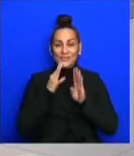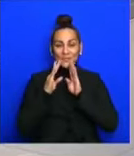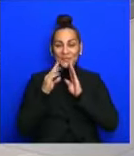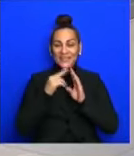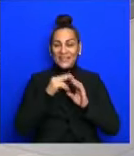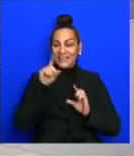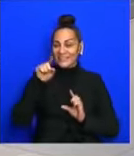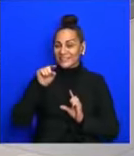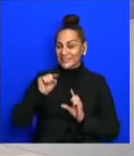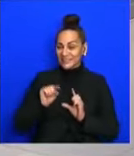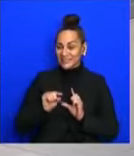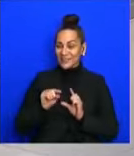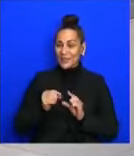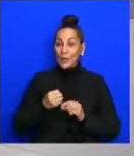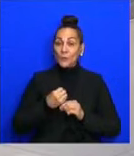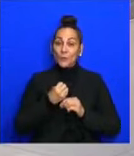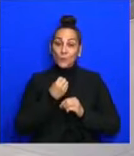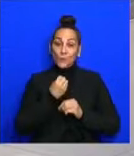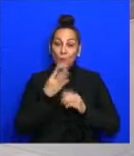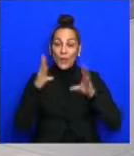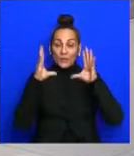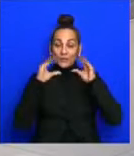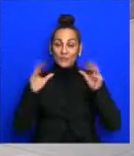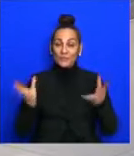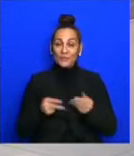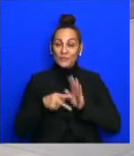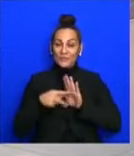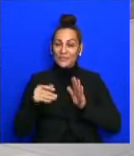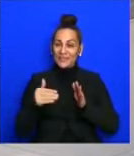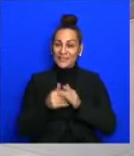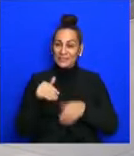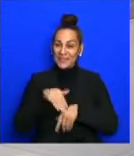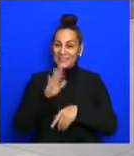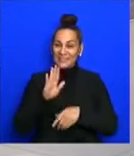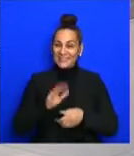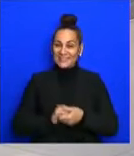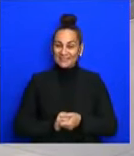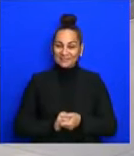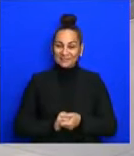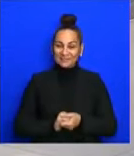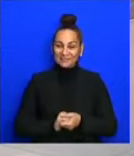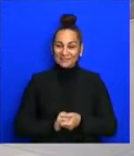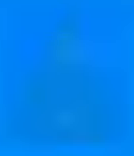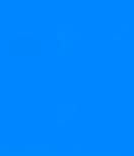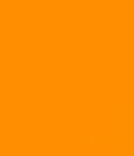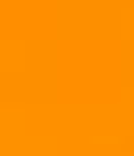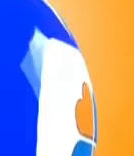Facebook e do YouTube da Caixa e da Rede TV. Uma ótima noite para você e até mais!